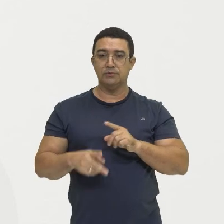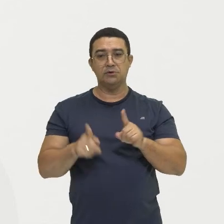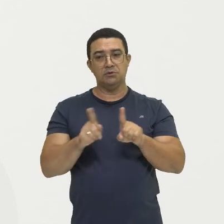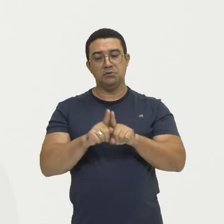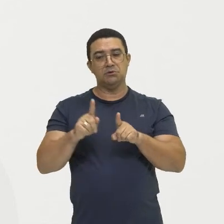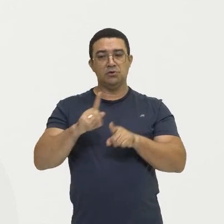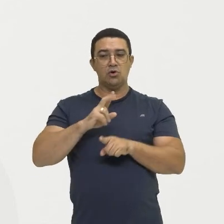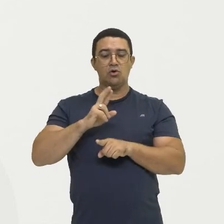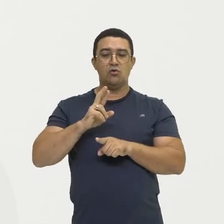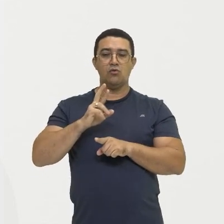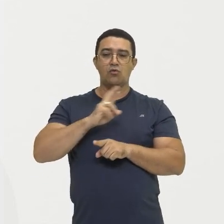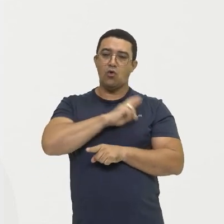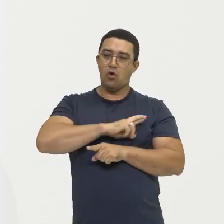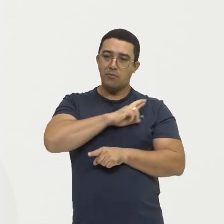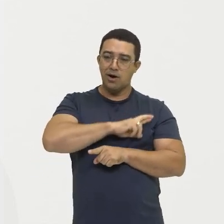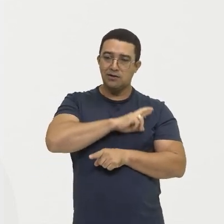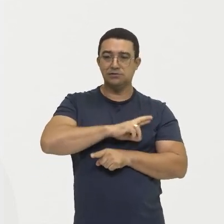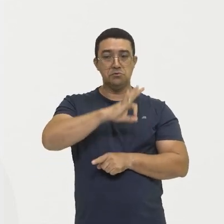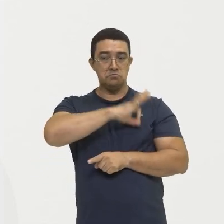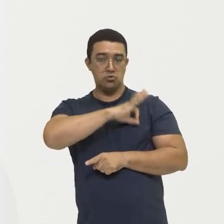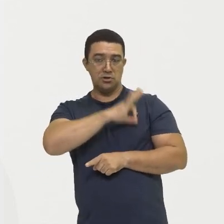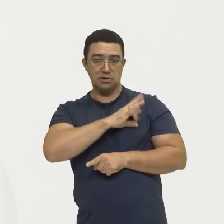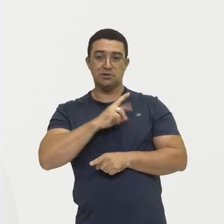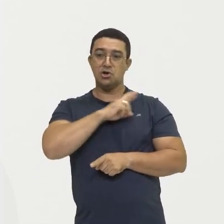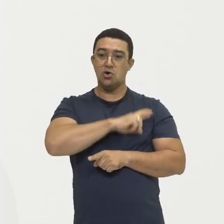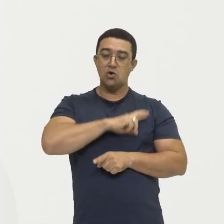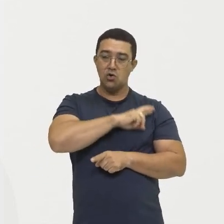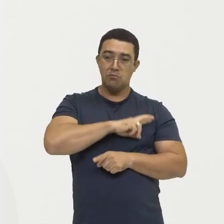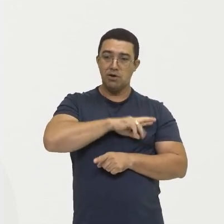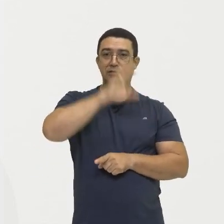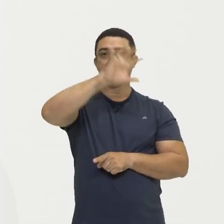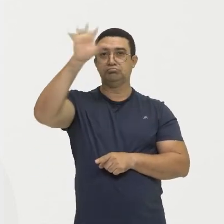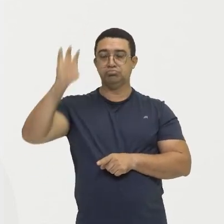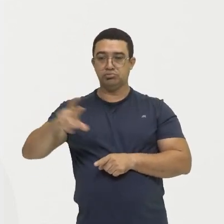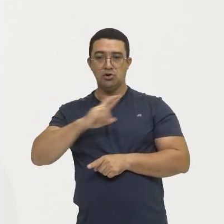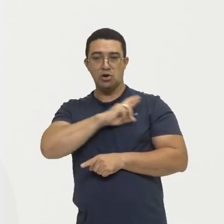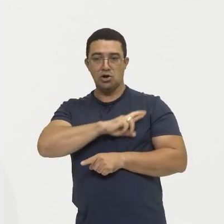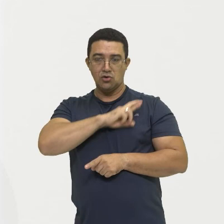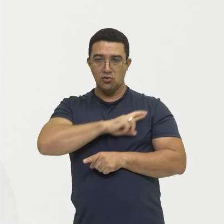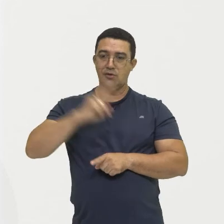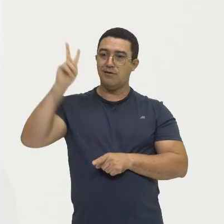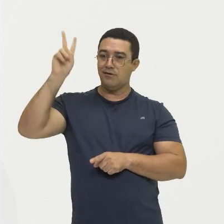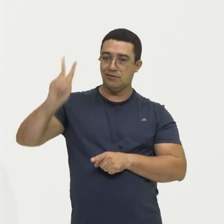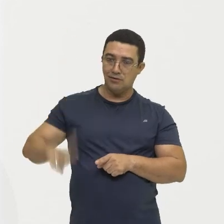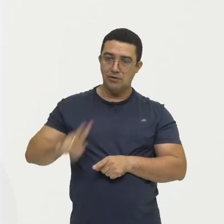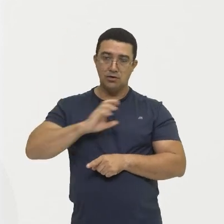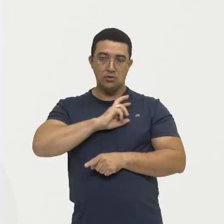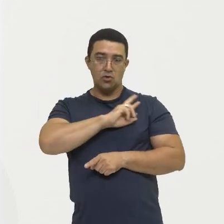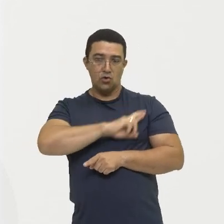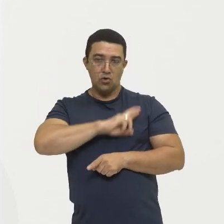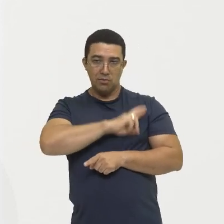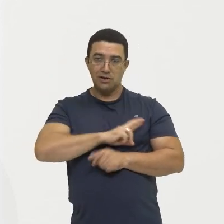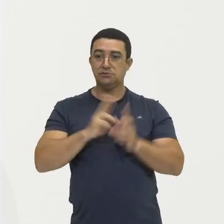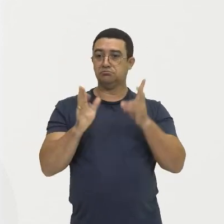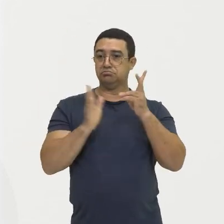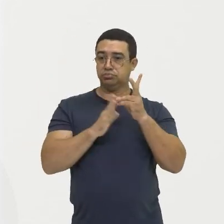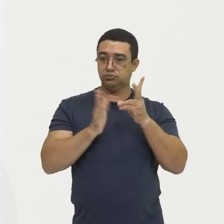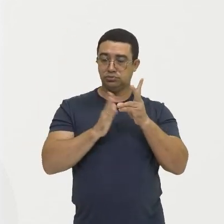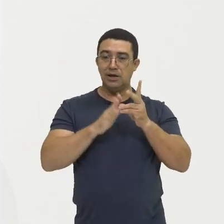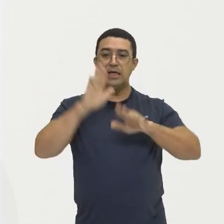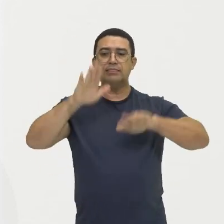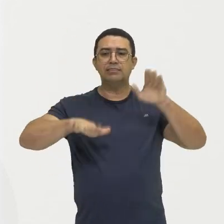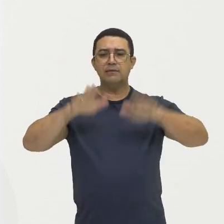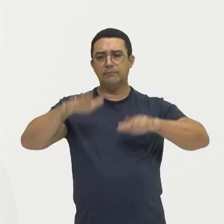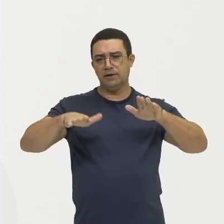de romance policial, romance de aventuras, romance regional, romance histórico, romance urbano, romance indianista.